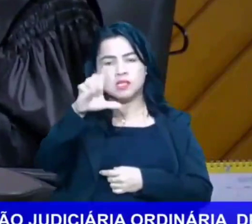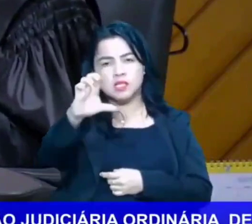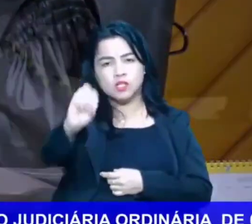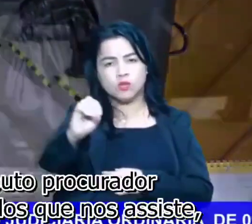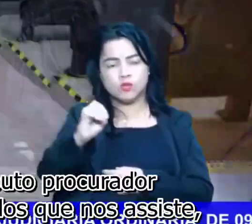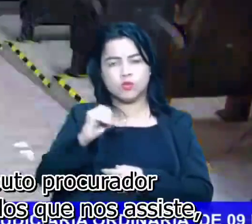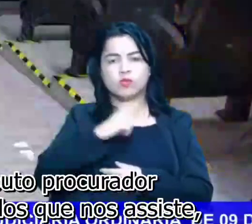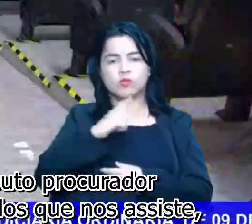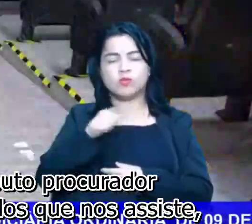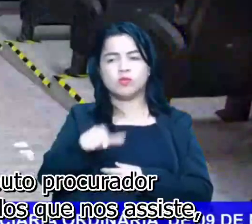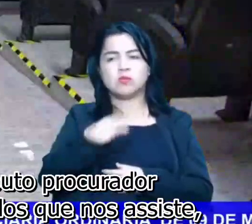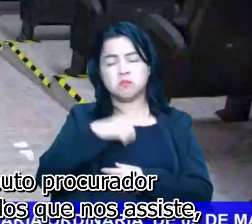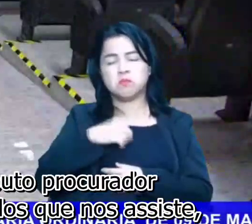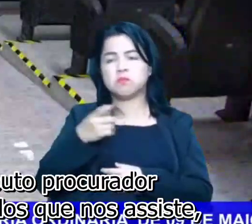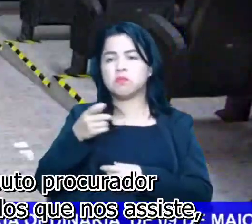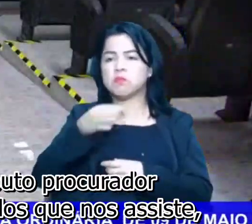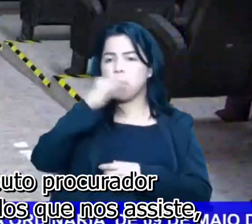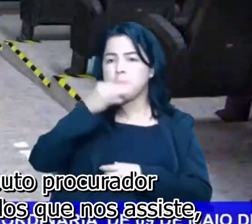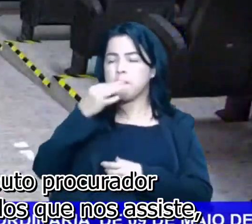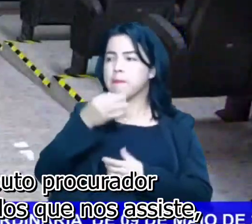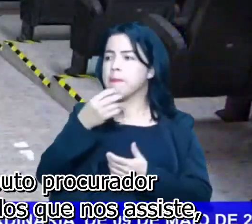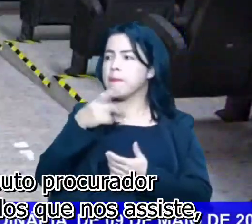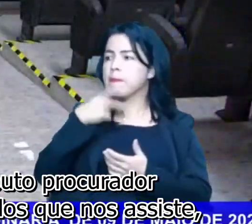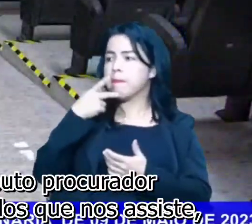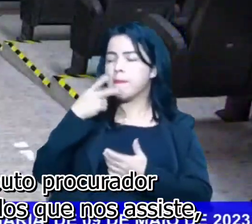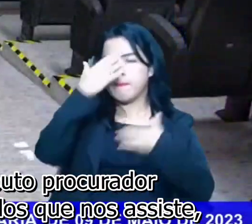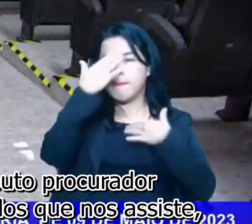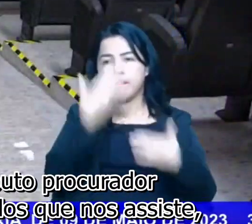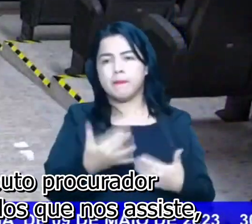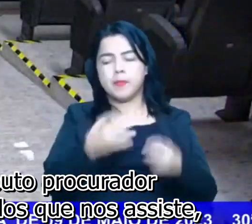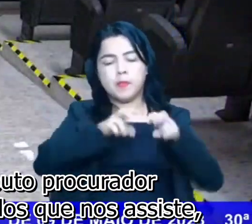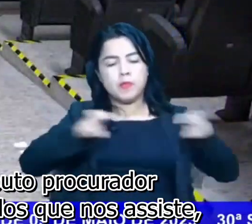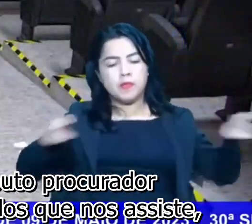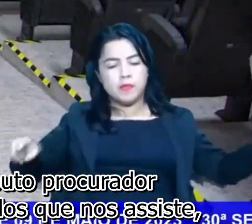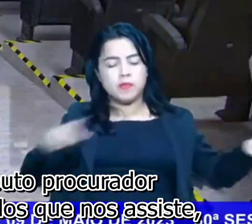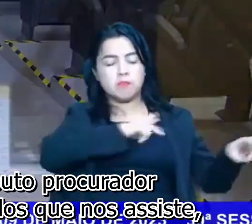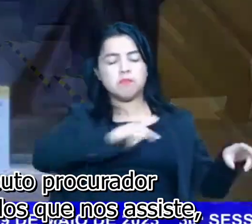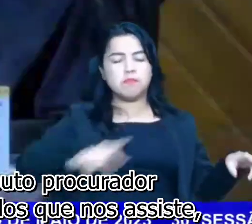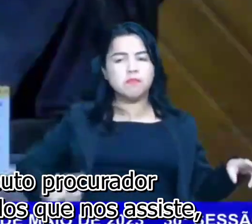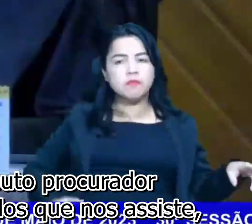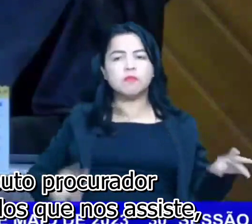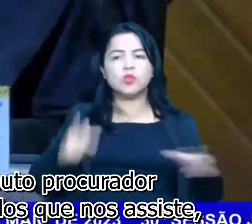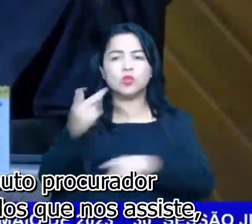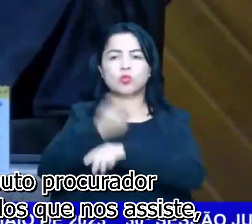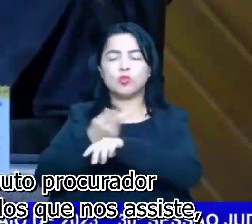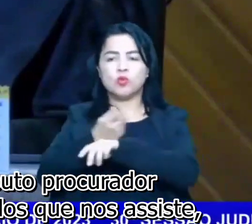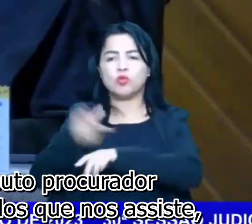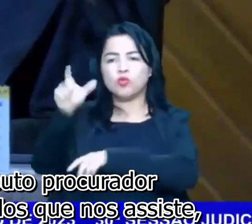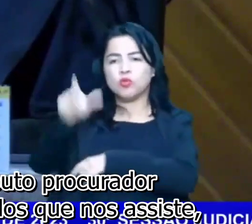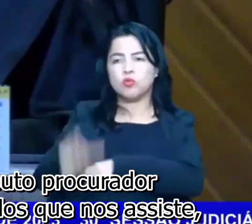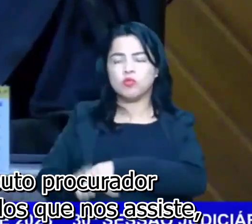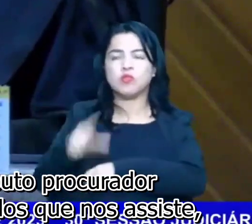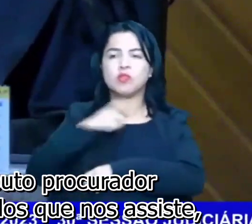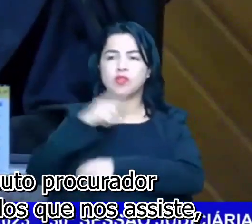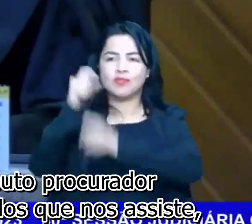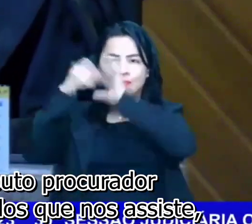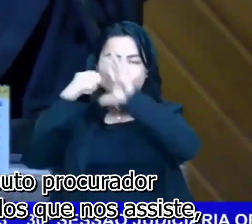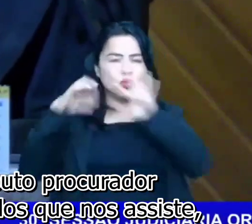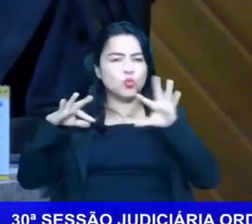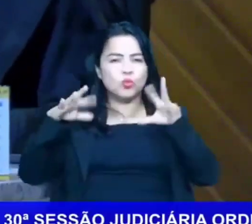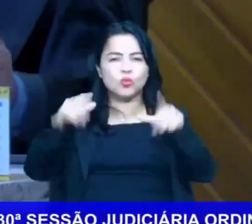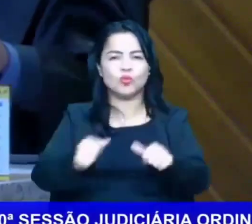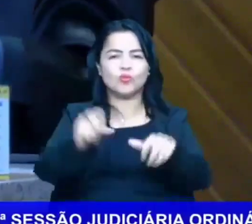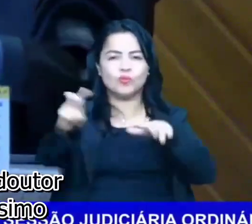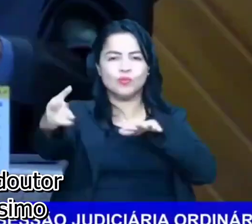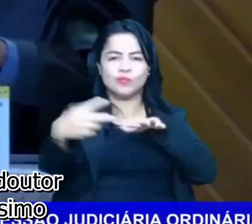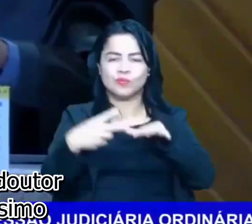com a palavra. Obrigado, senhor presidente. Uma boa tarde a todos, ilustres pares, do Procurador Regional Eleitoral, que se faz presente virtualmente, a todos que nos